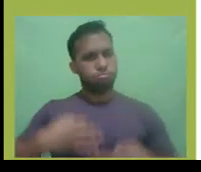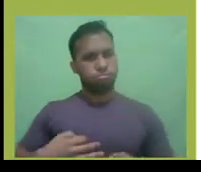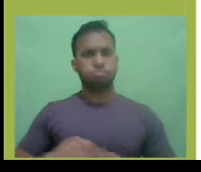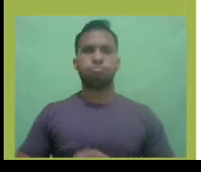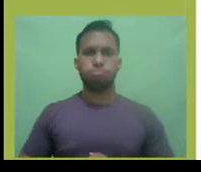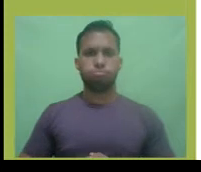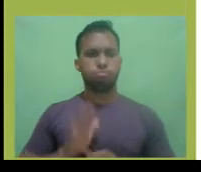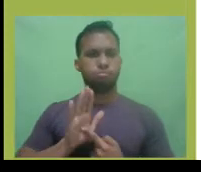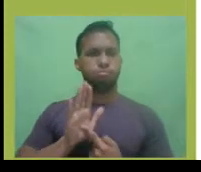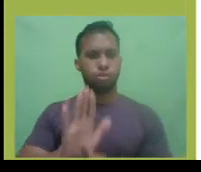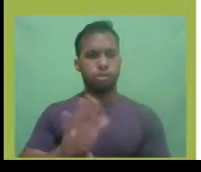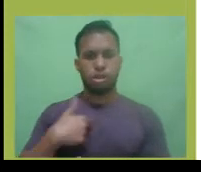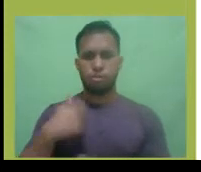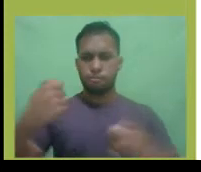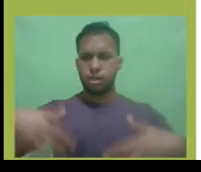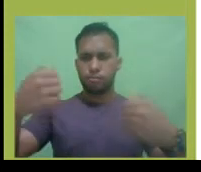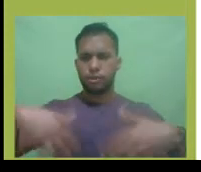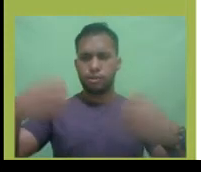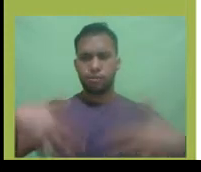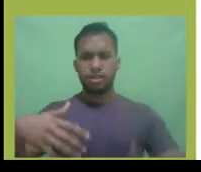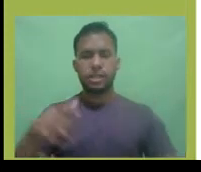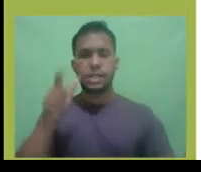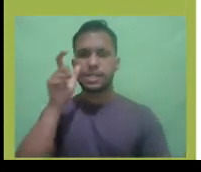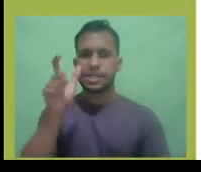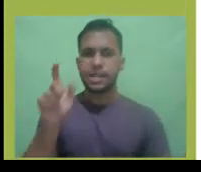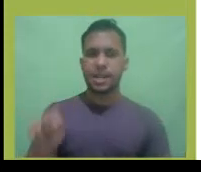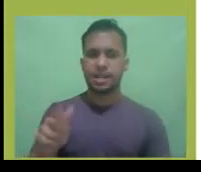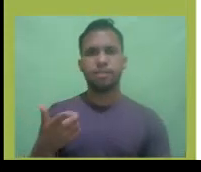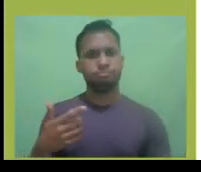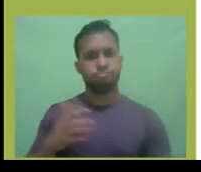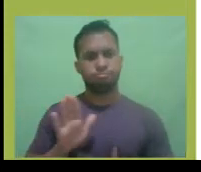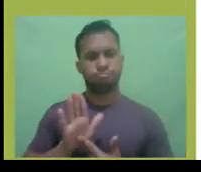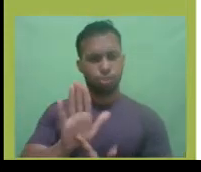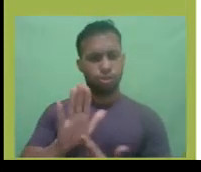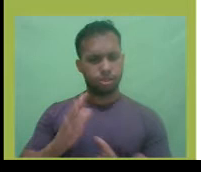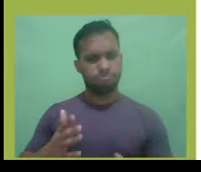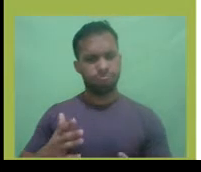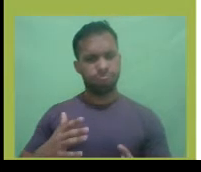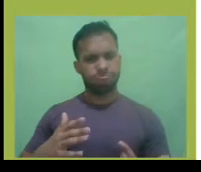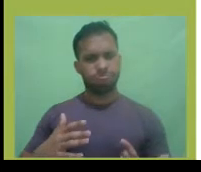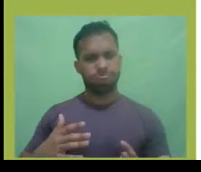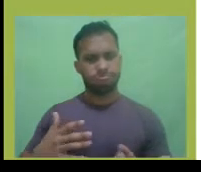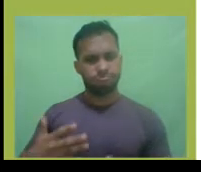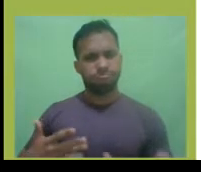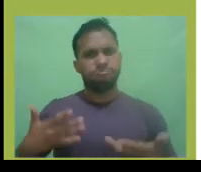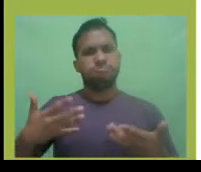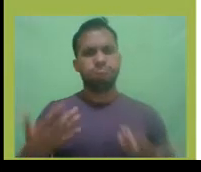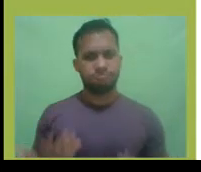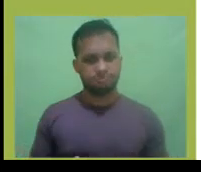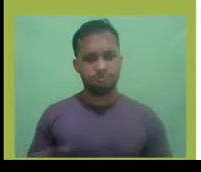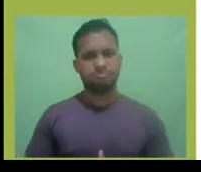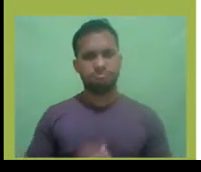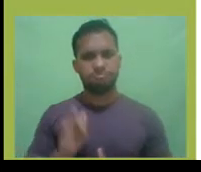que você está ali porque você quer, mostrar que o que você está falando é interessante, conquistar o interesse da plateia. Se você tem